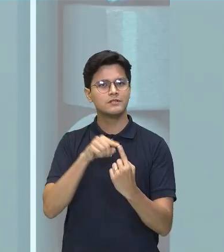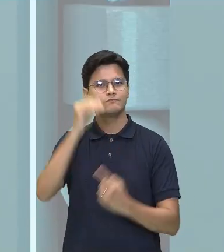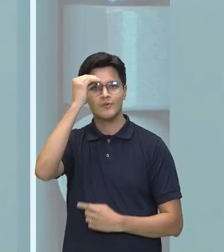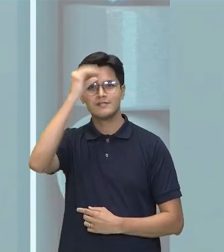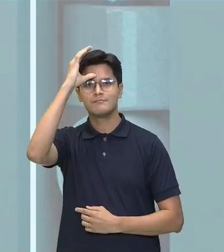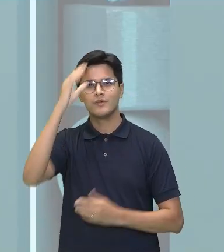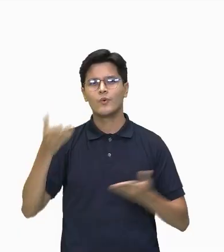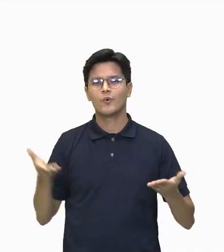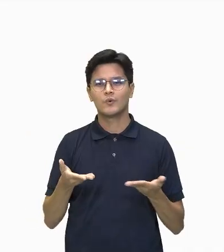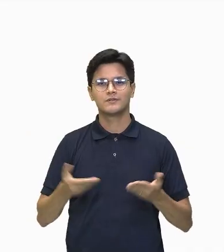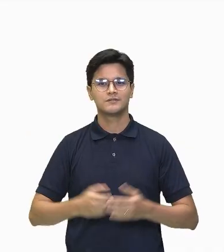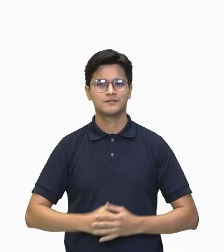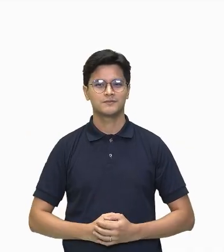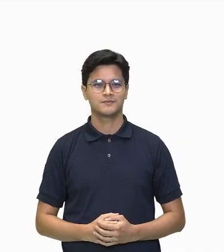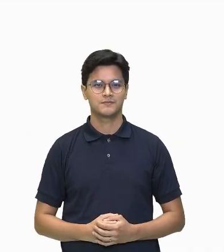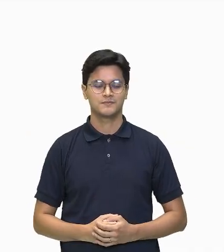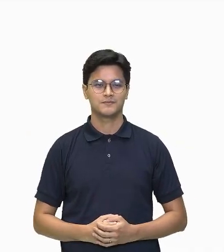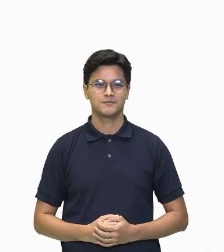de hoje.